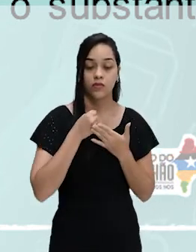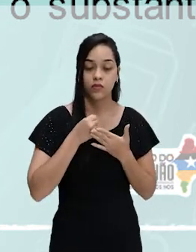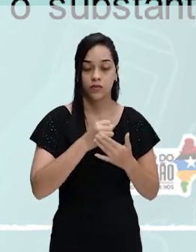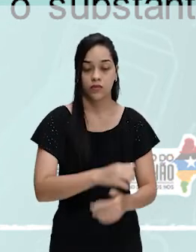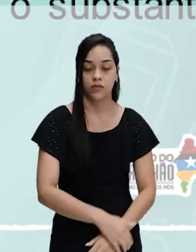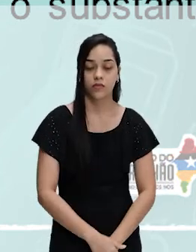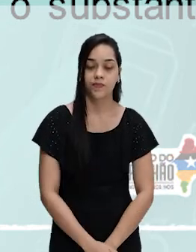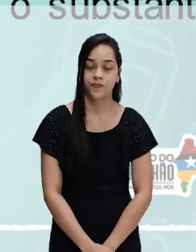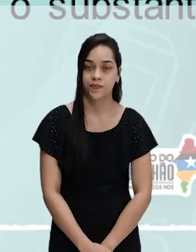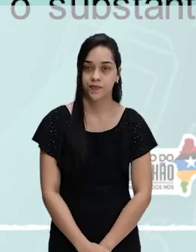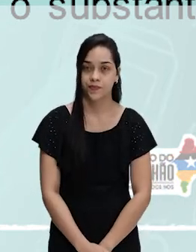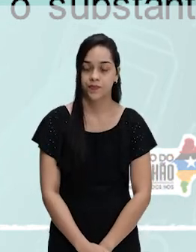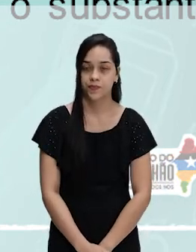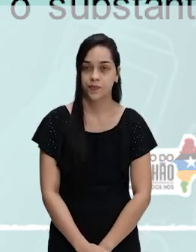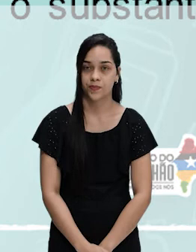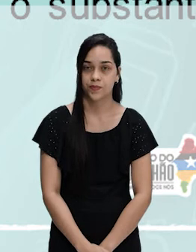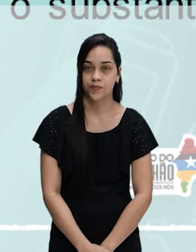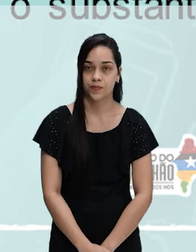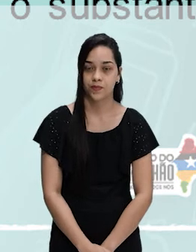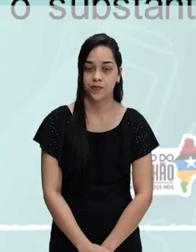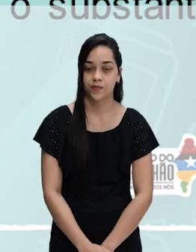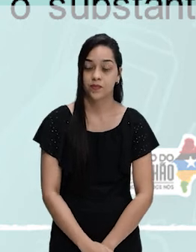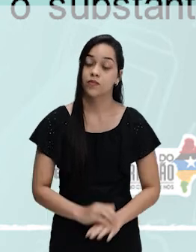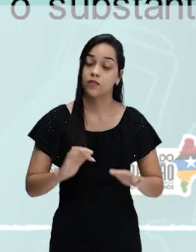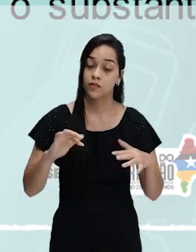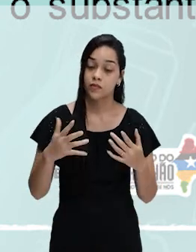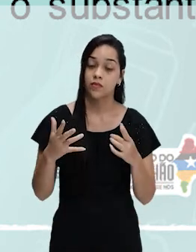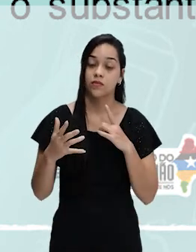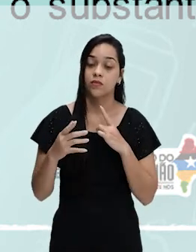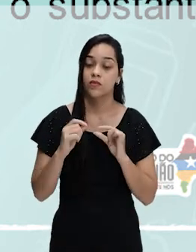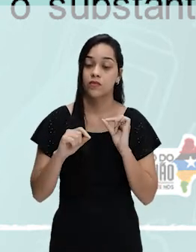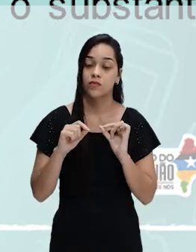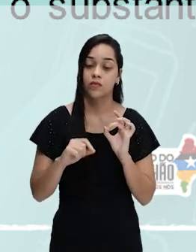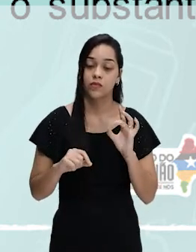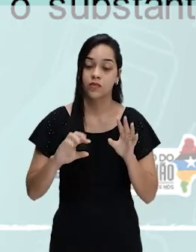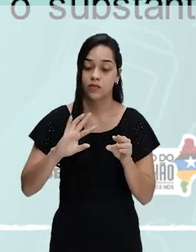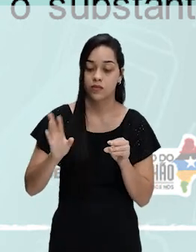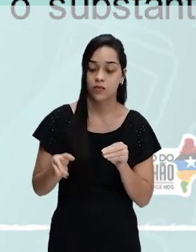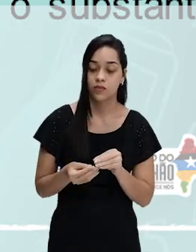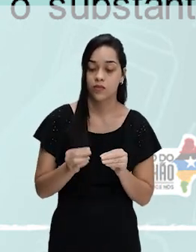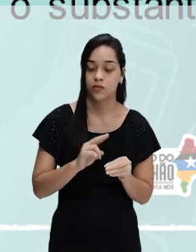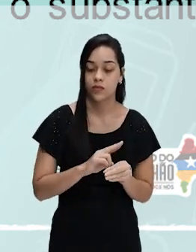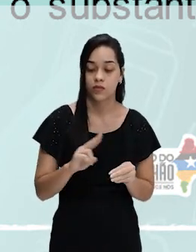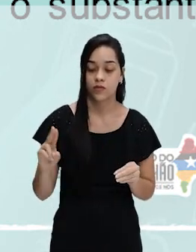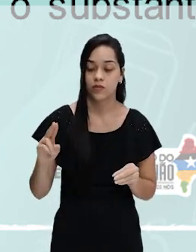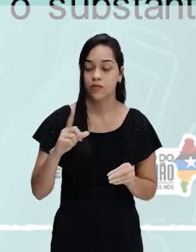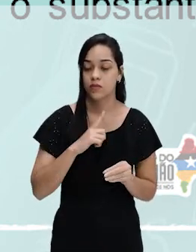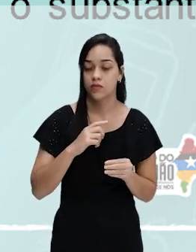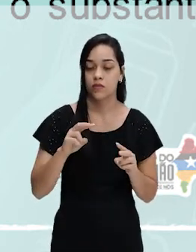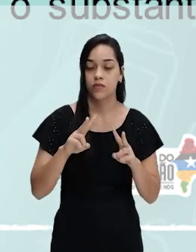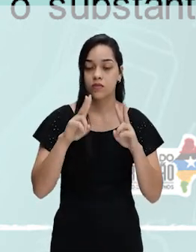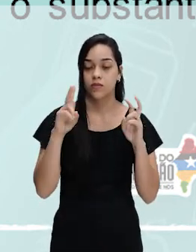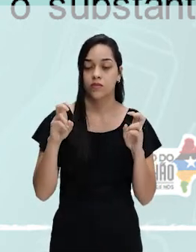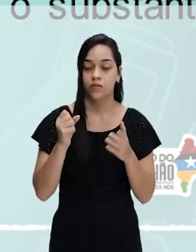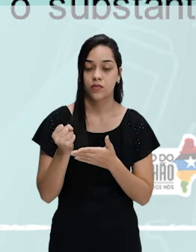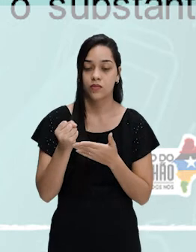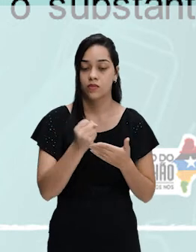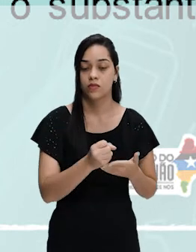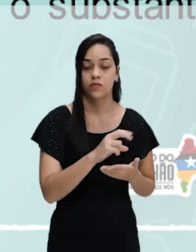necessidade de seu apoio. Olha só, nesse caso temos apenas o complemento nominal, certo? A expressão de seu apoio